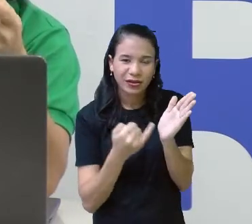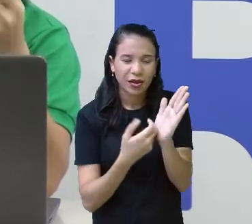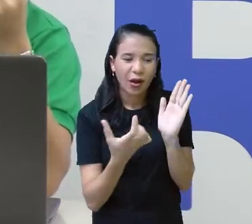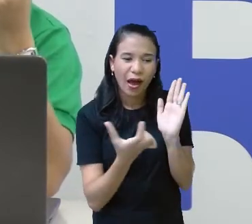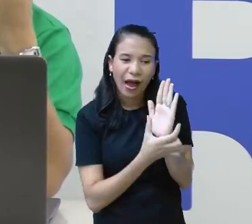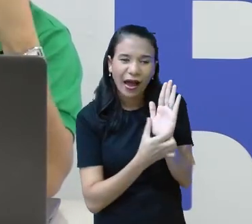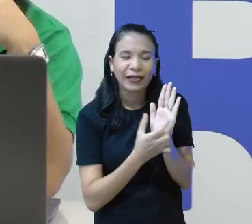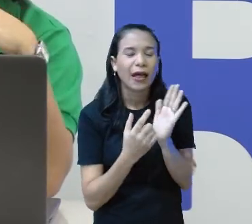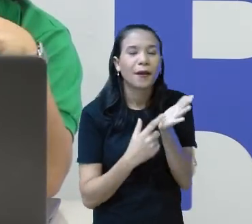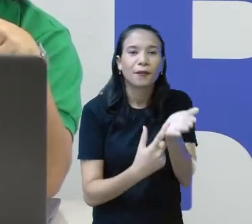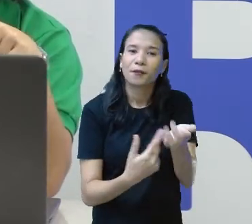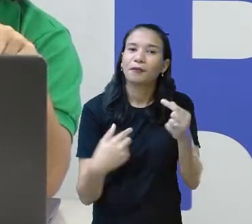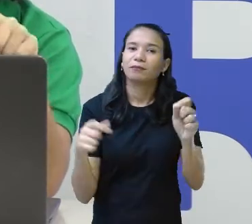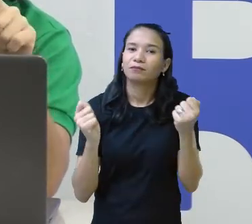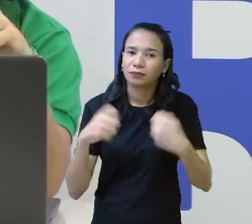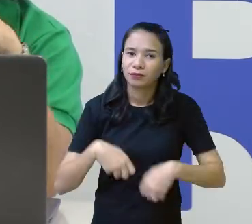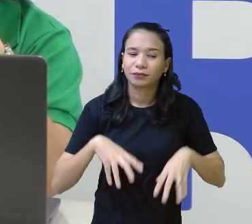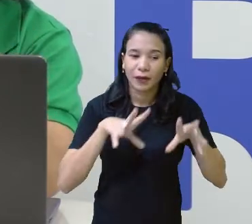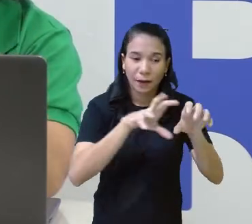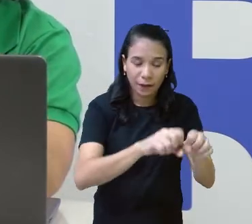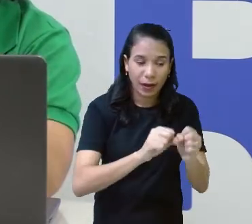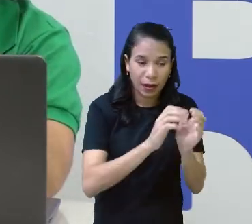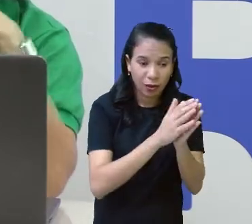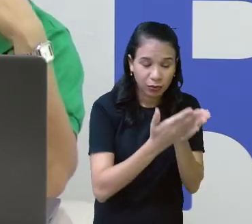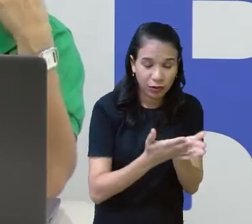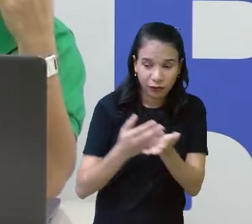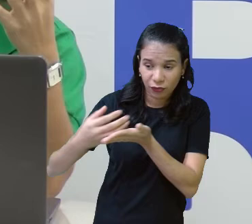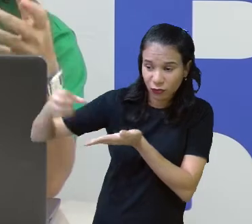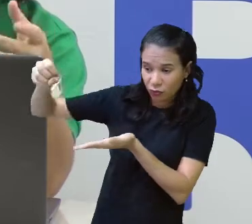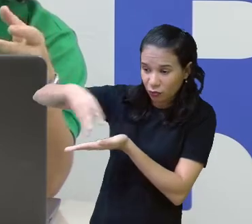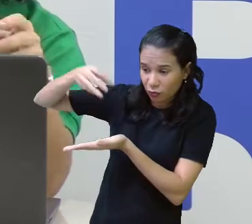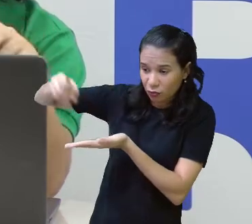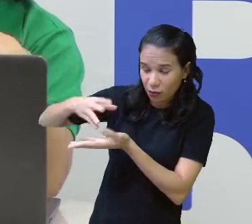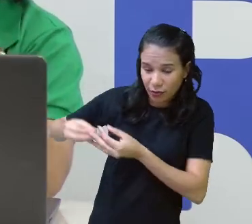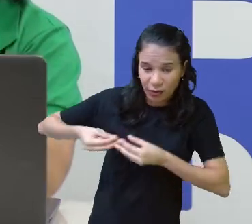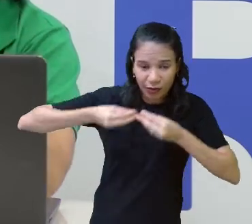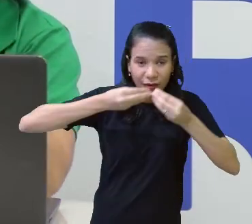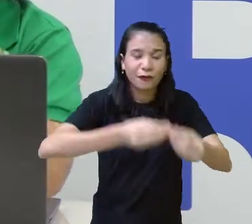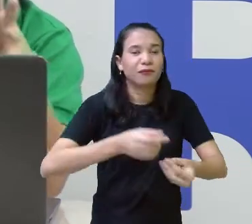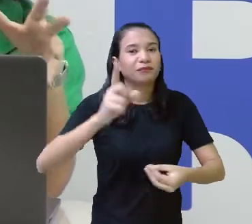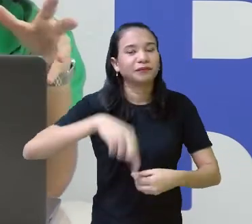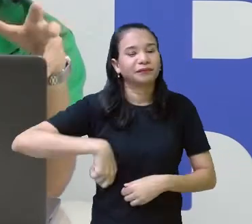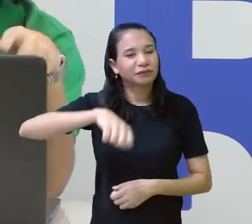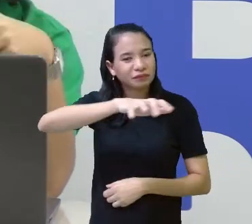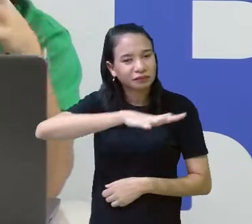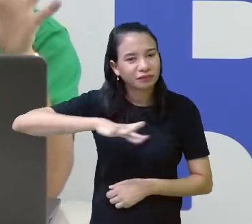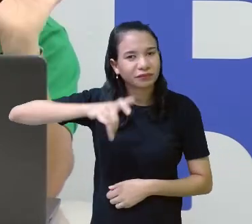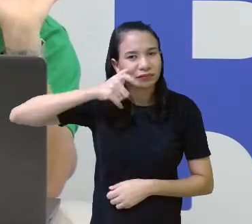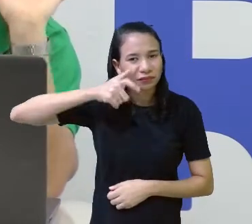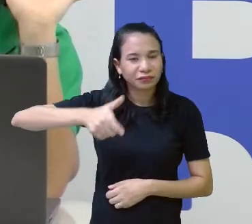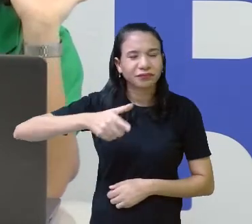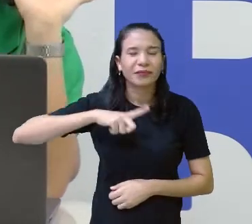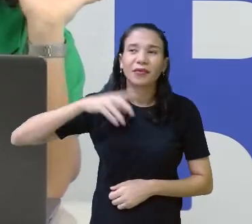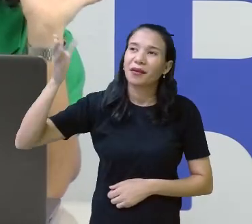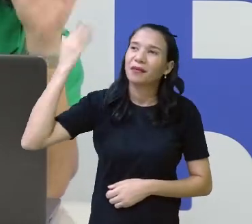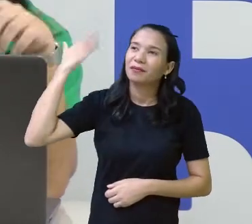lá, poderia pegar o livro, tirava a cópia, devolvia. Era um espaço bem interessante. Foi uma época boa, viu? Eu acho